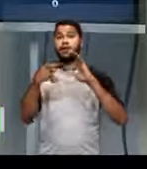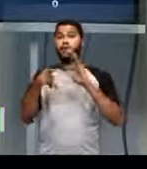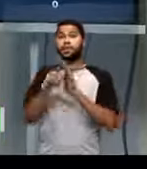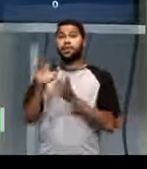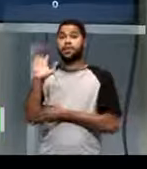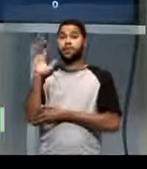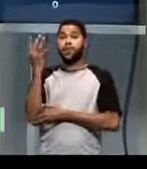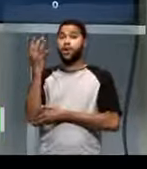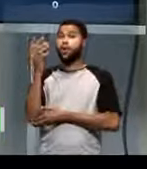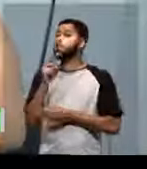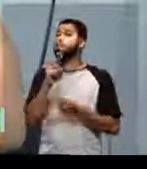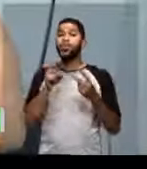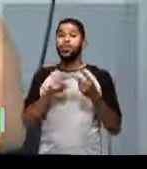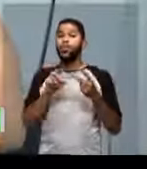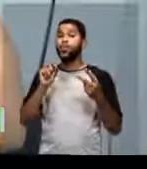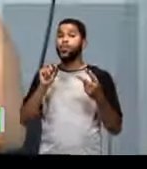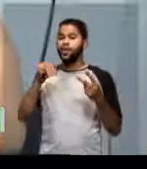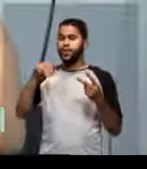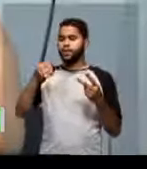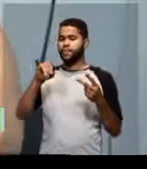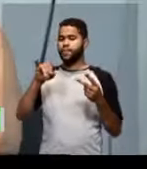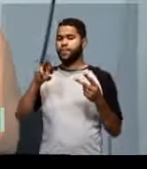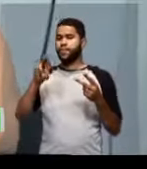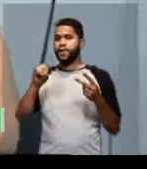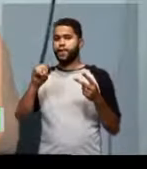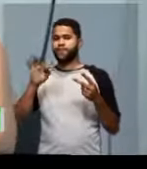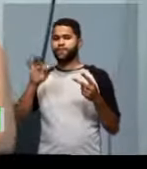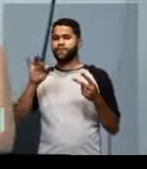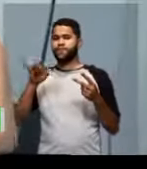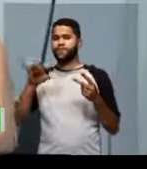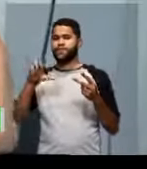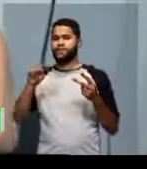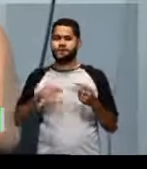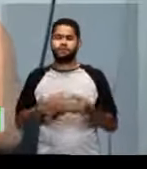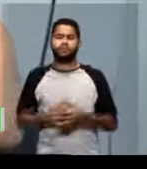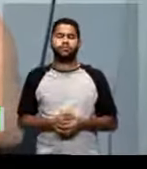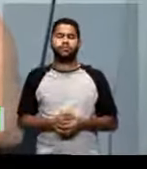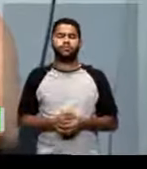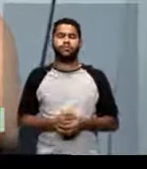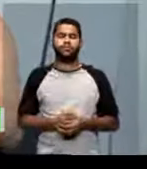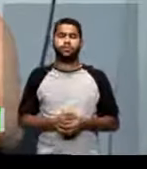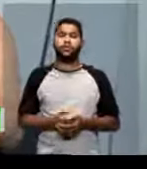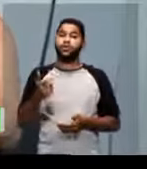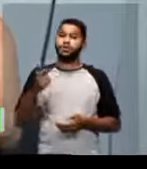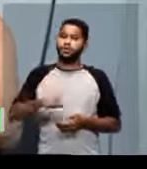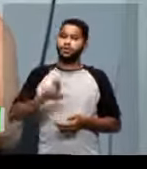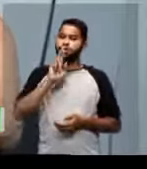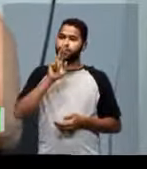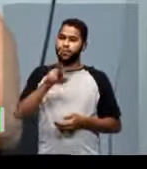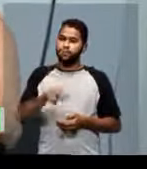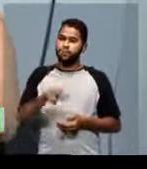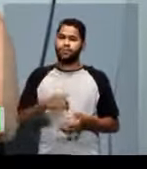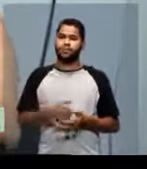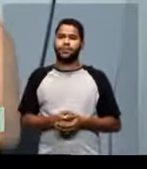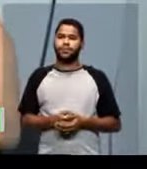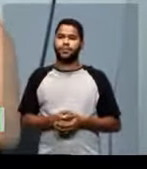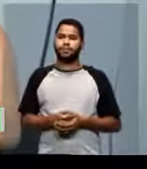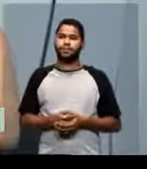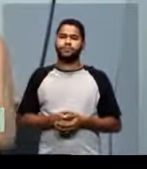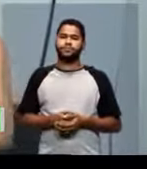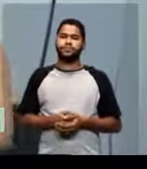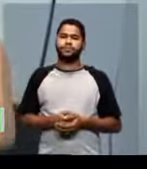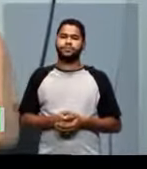microfibrilas? Ok. Micro, né? Micro. Tá, tem diferença de 1000. De novo, estou respondendo aí para Isabela Van Ham, um grande abraço